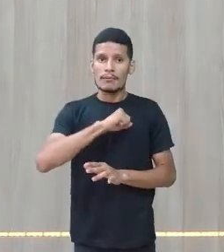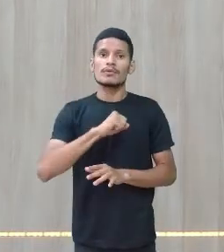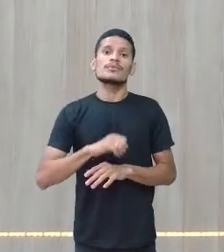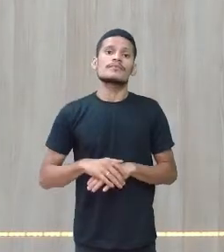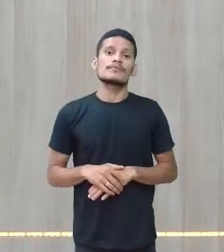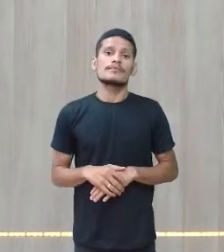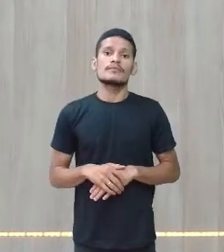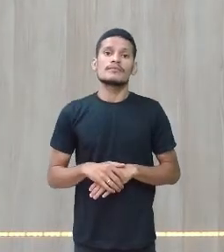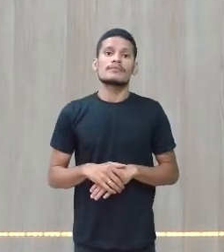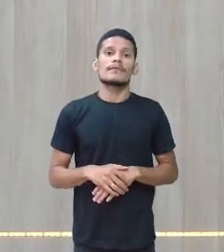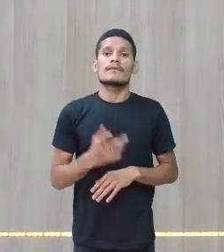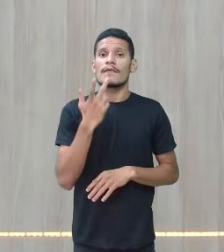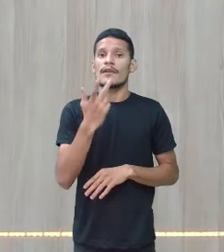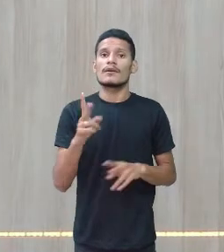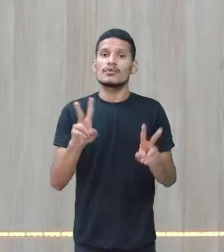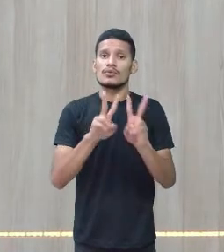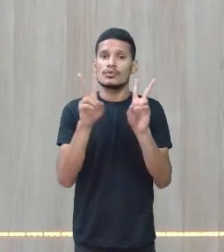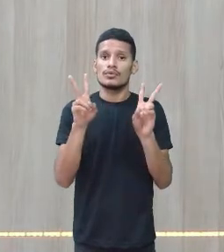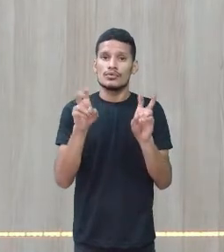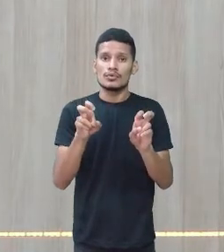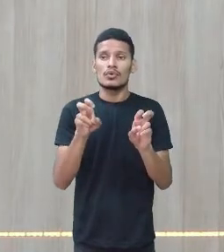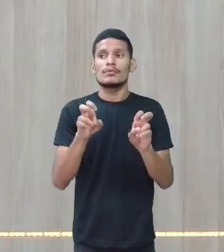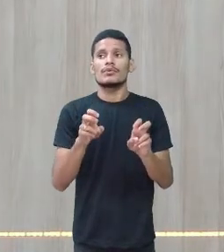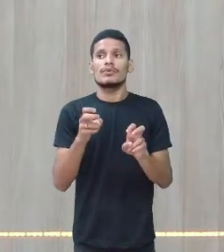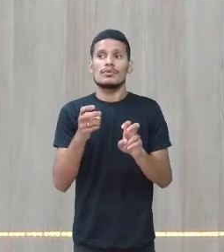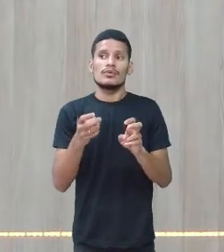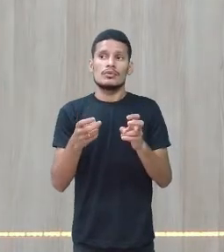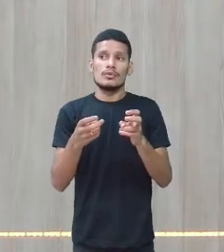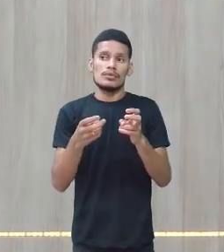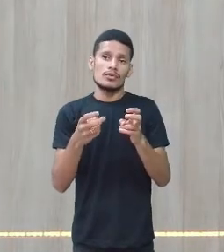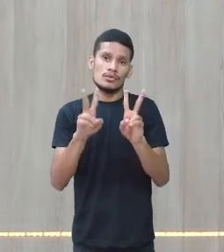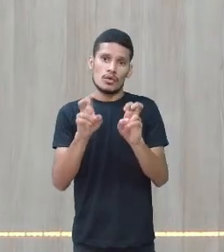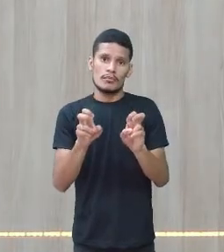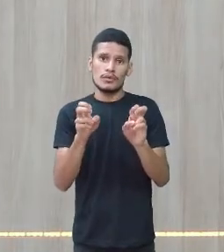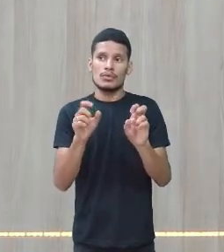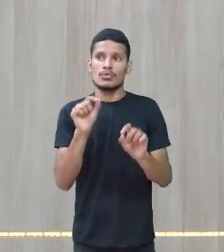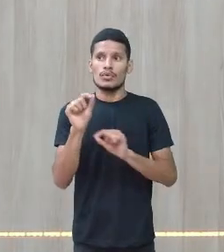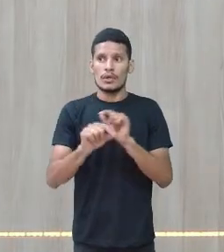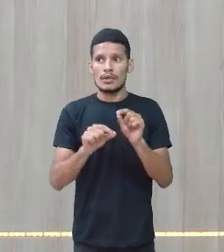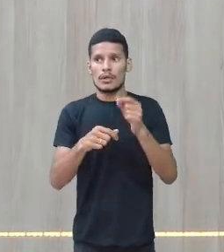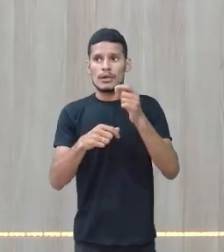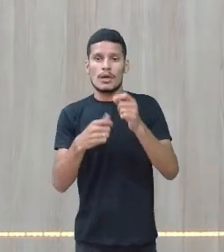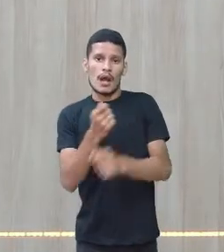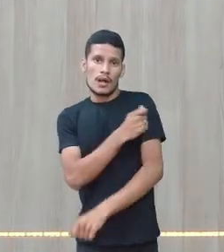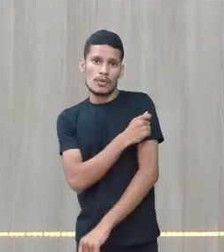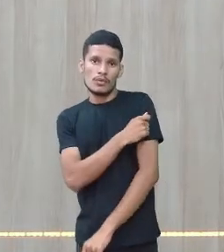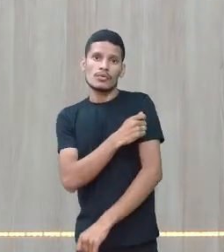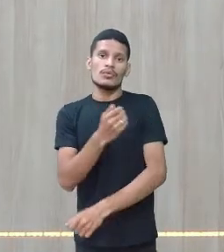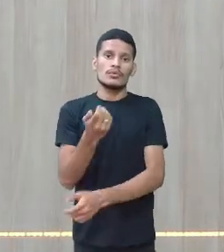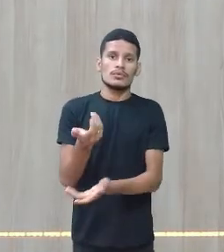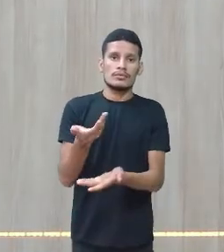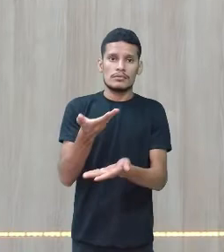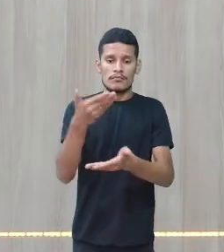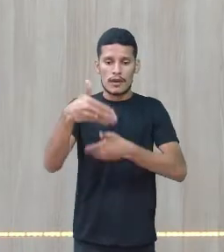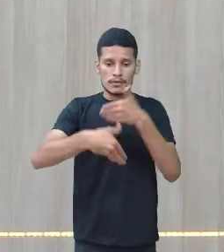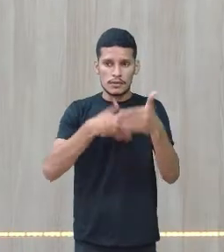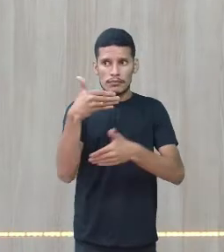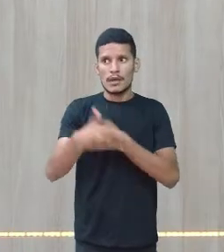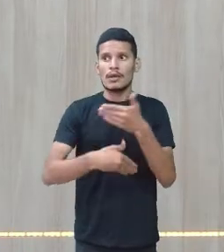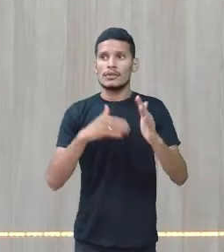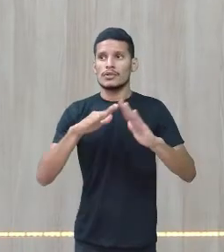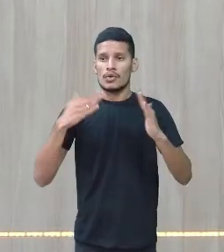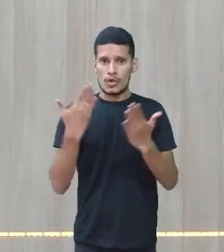aí, né? Falando aí da questão, né, desses alunos participantes, dessas